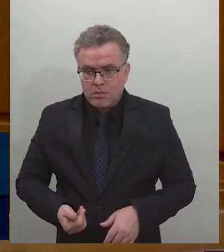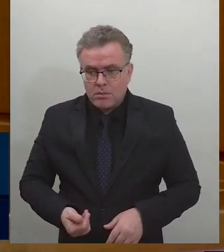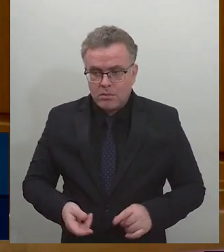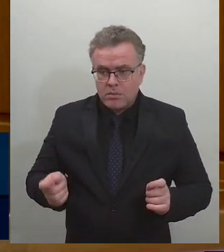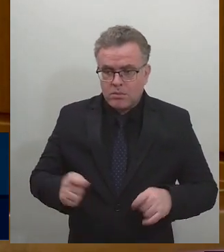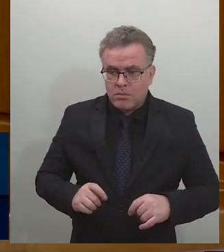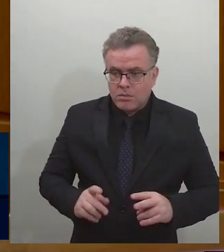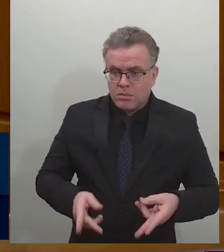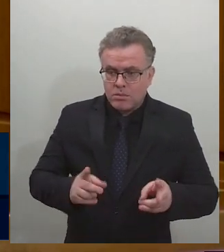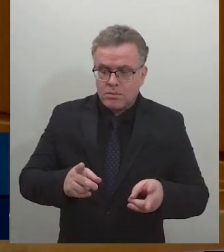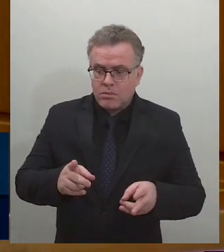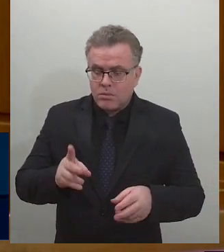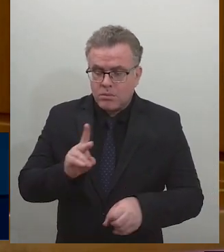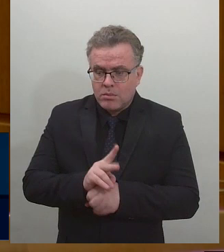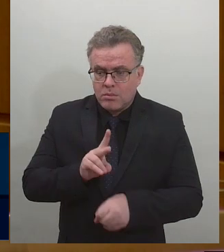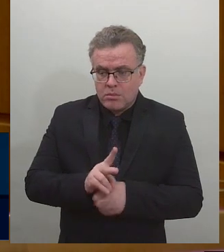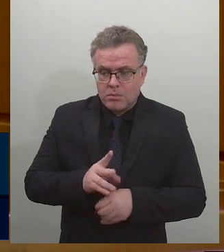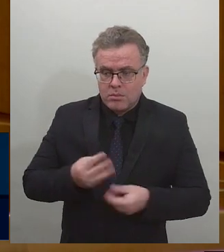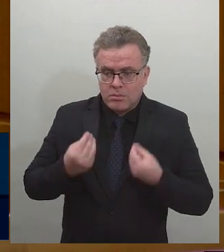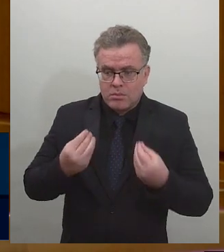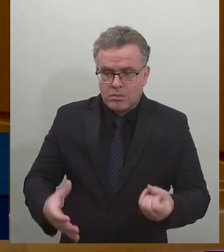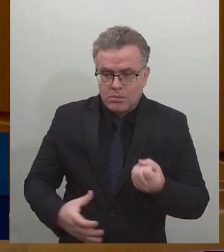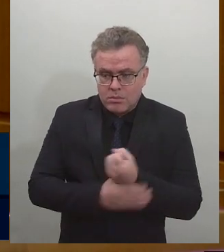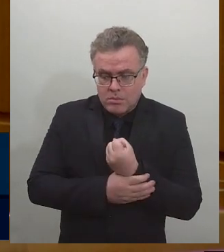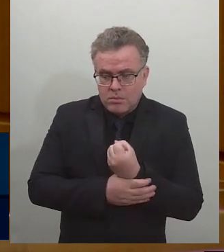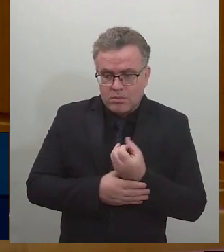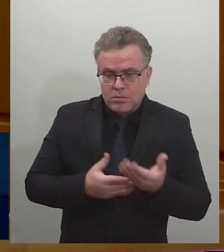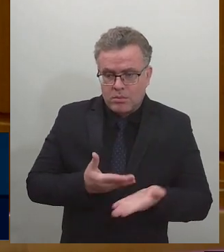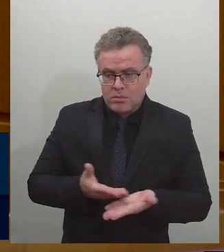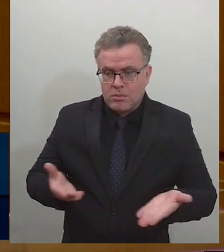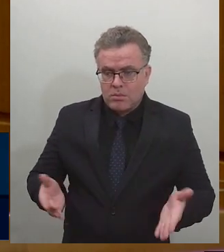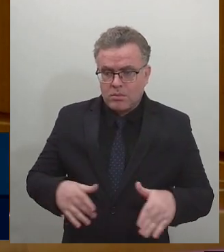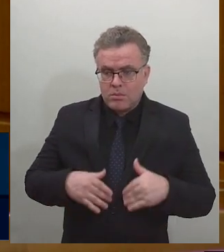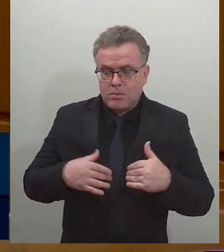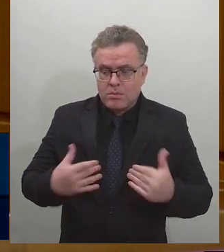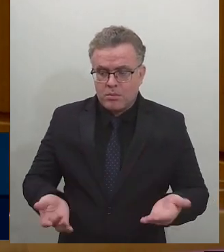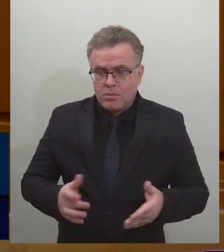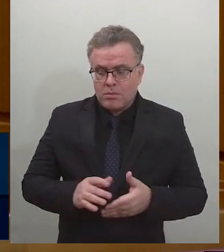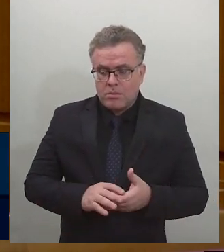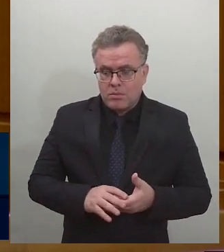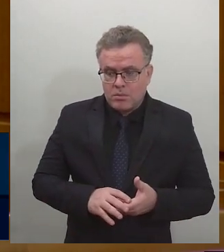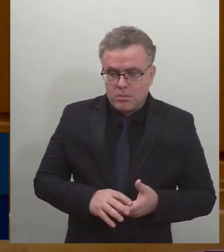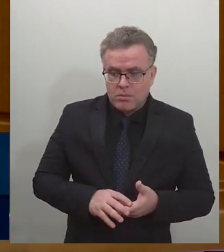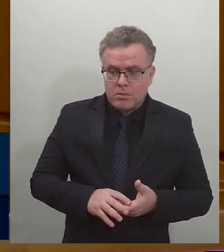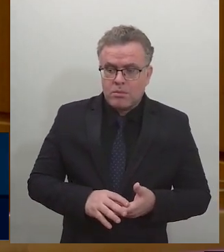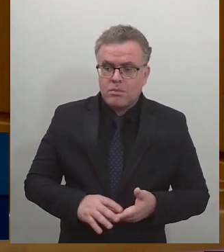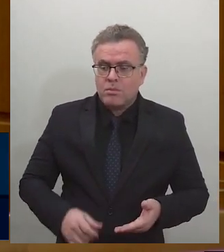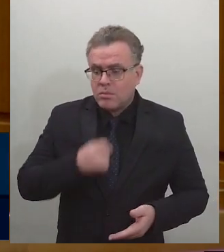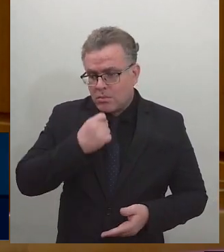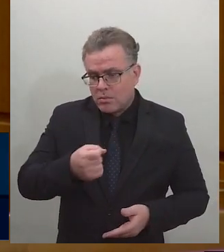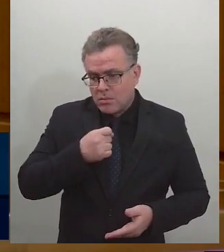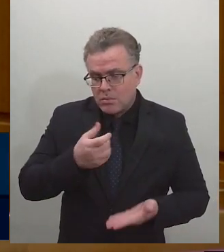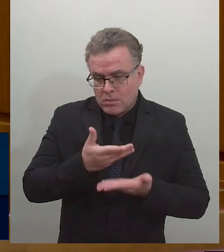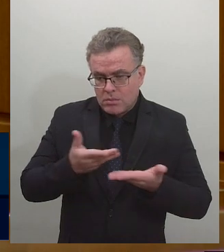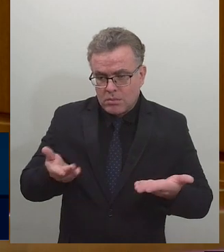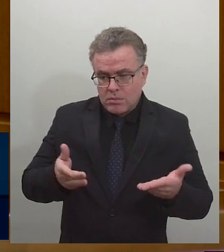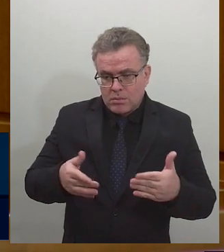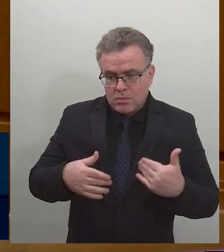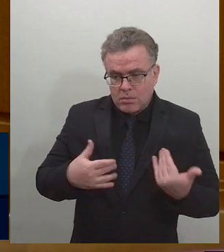contra a doença. Mas, senhores deputados, aqui senhores da imprensa, eu estive, deputado